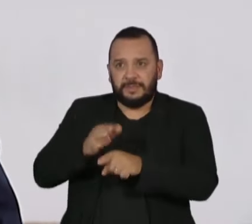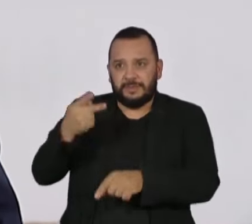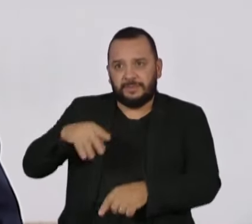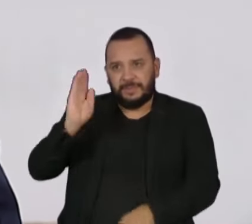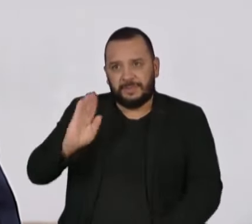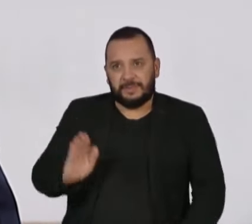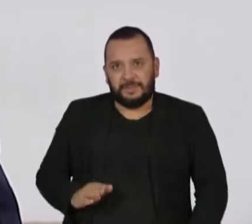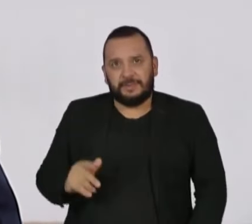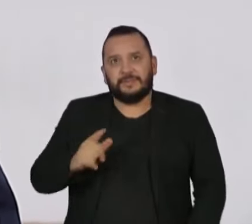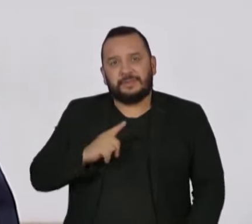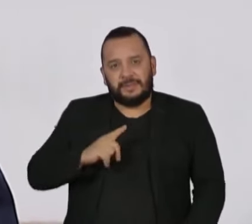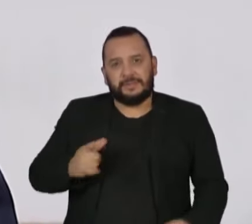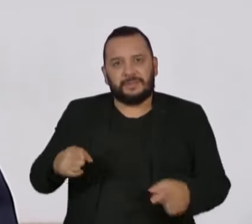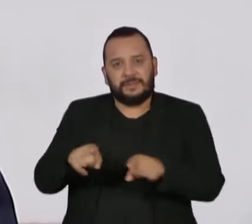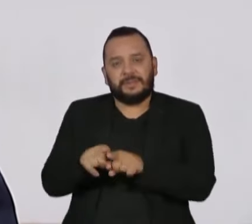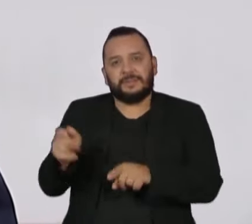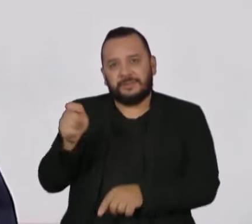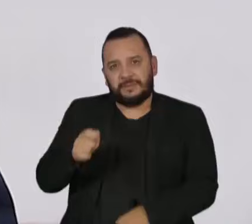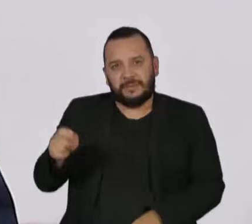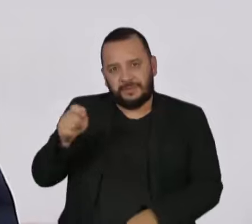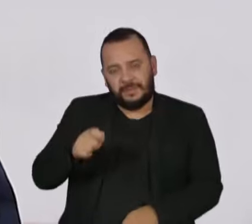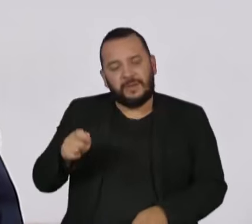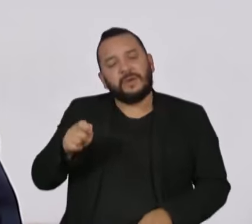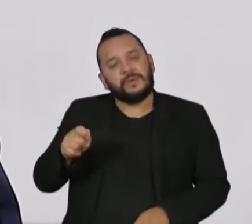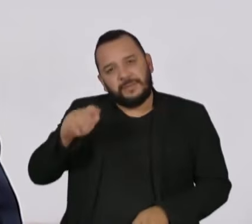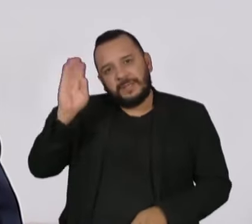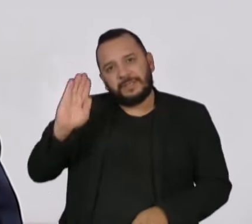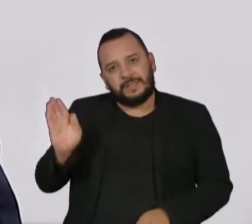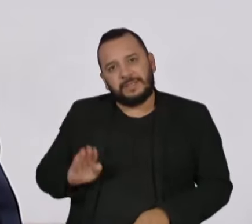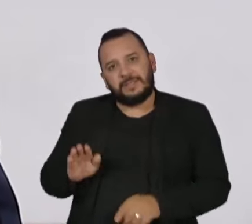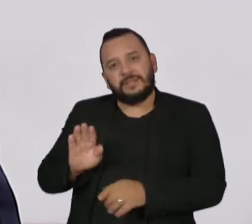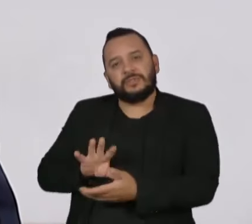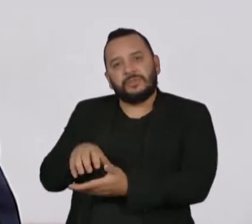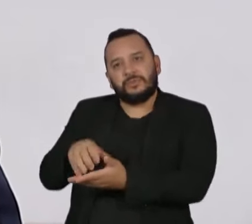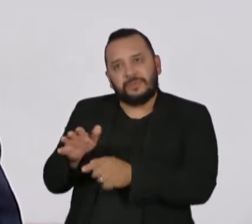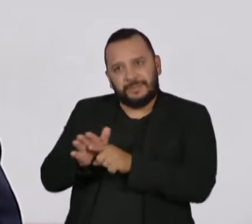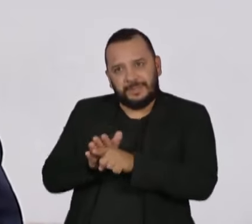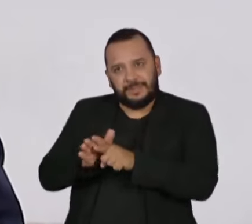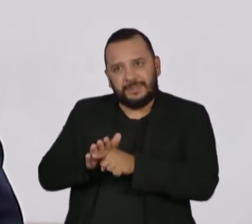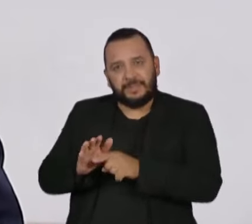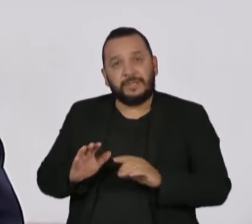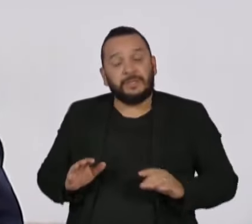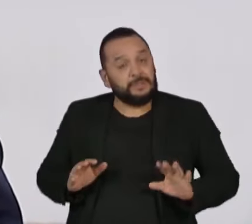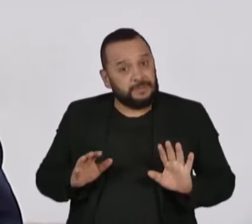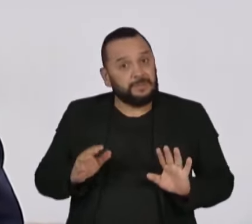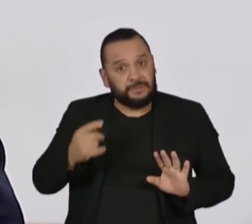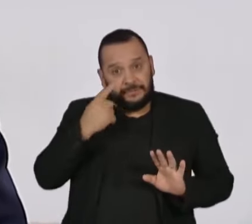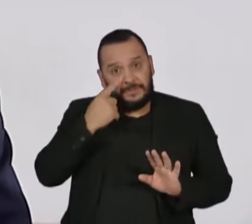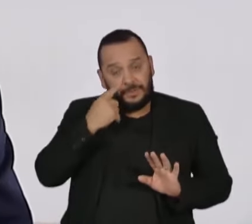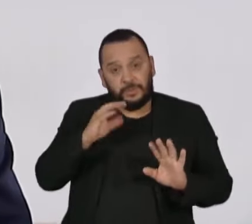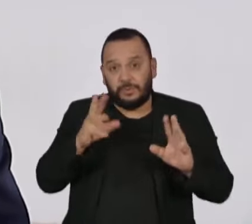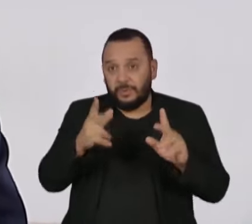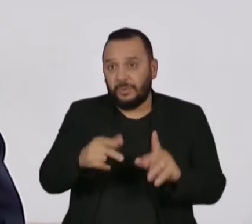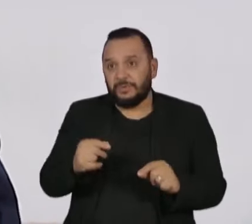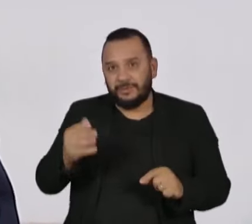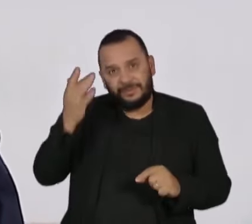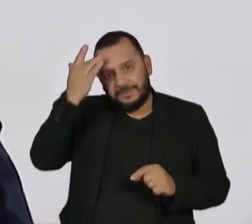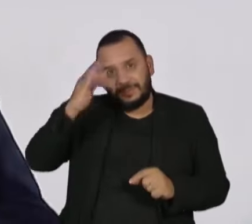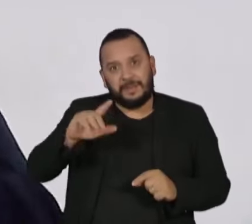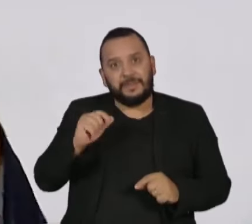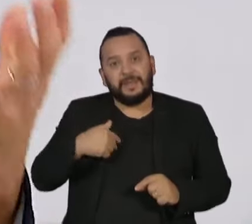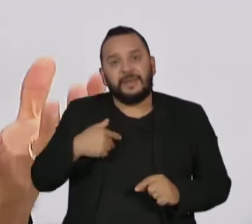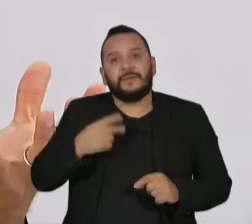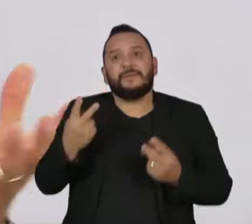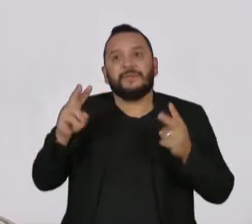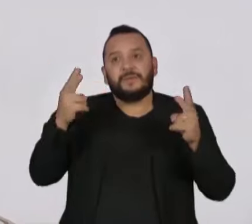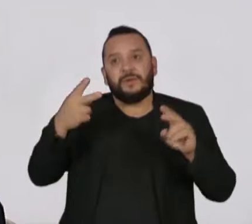institutos filiados a abep que a Associação Brasileira de empresas de pesquisa acertaram isso tanto que todos se recusaram a fazer um prognóstico de quem iria no segundo turno